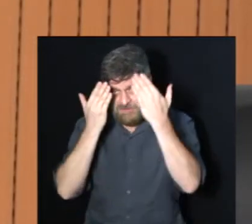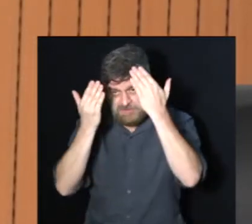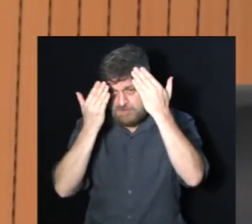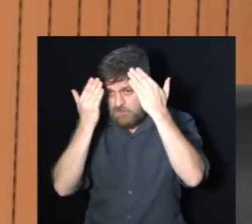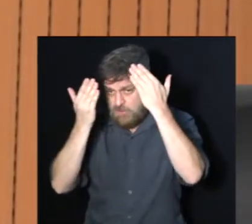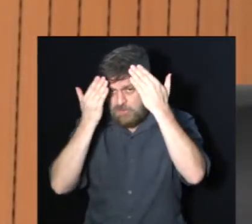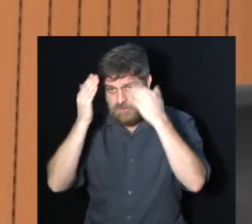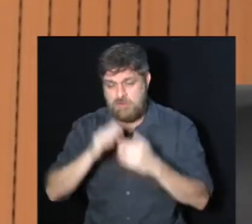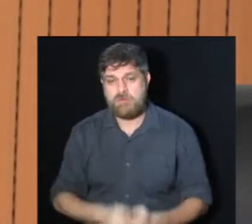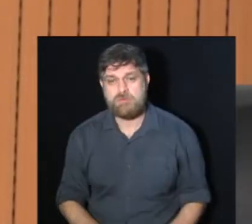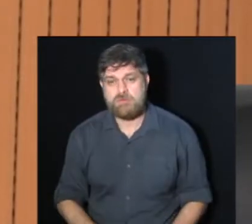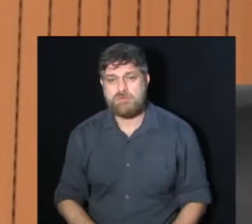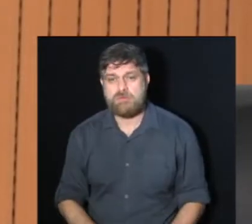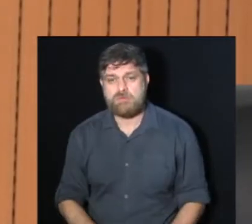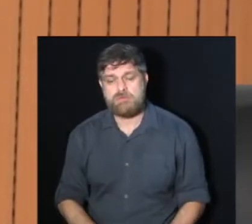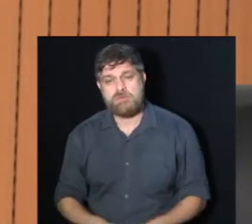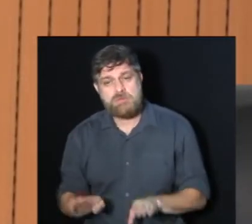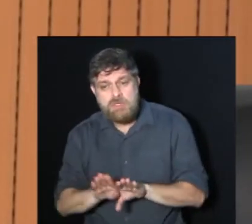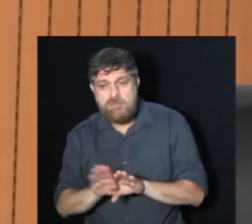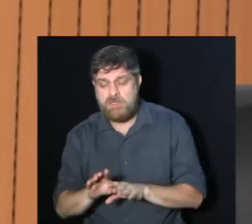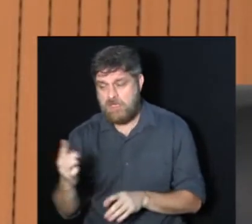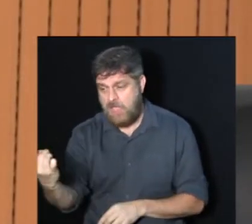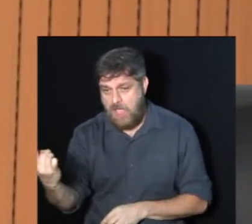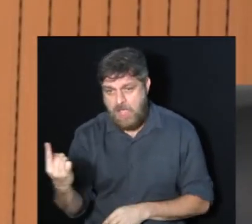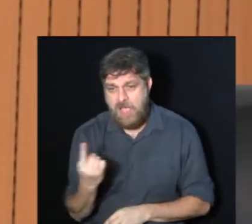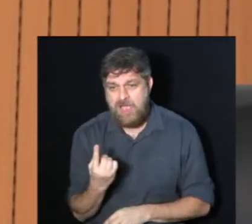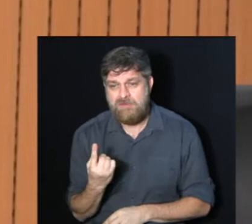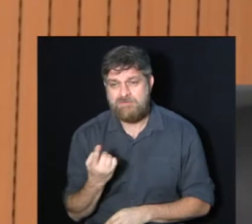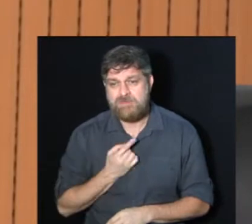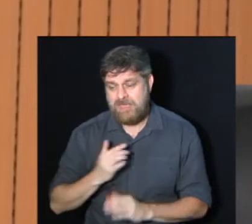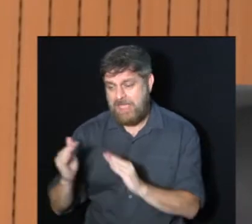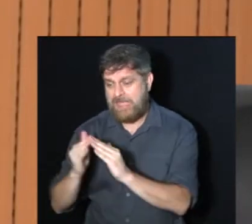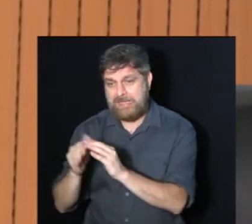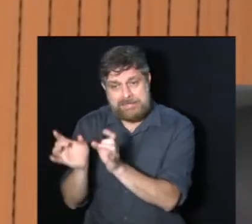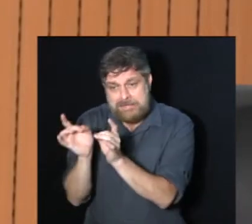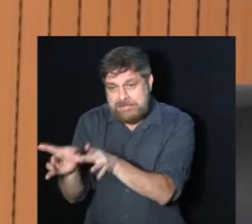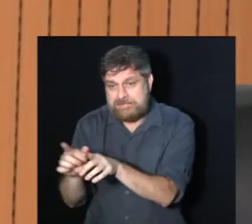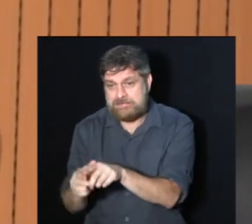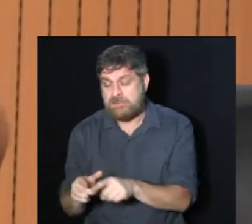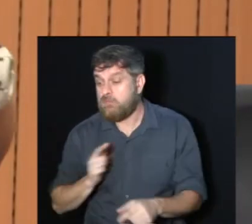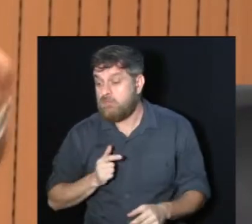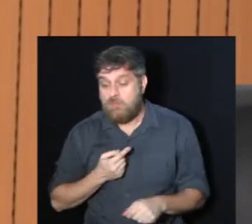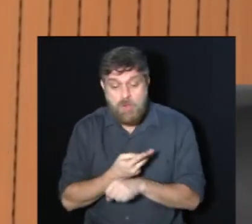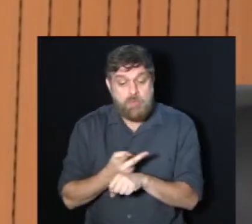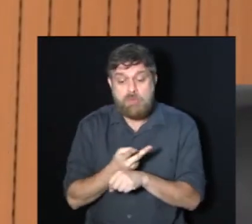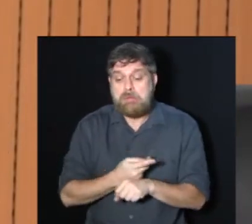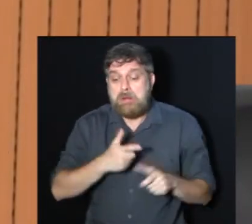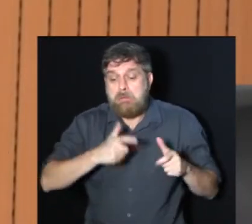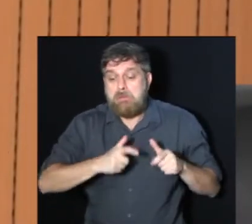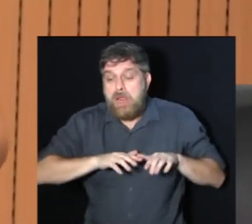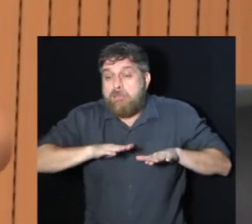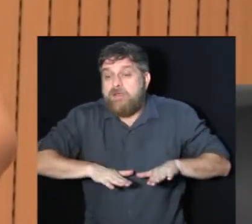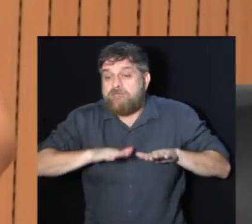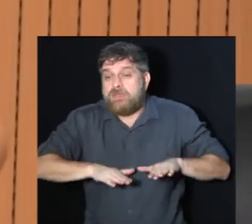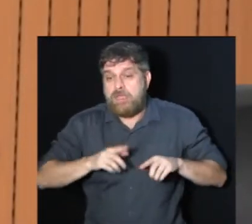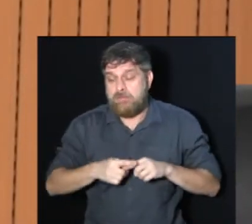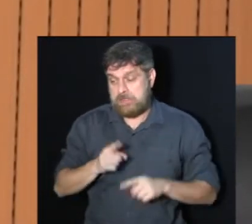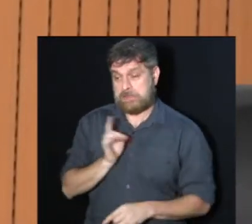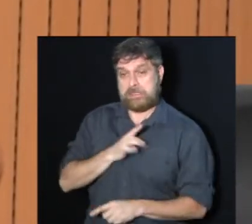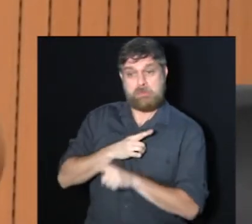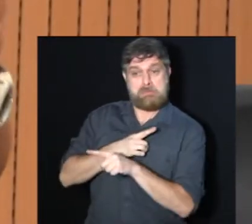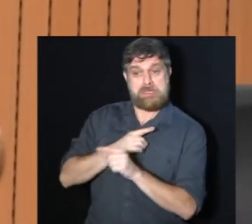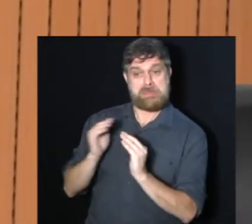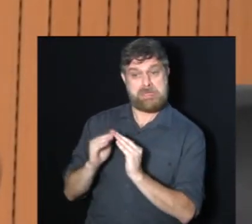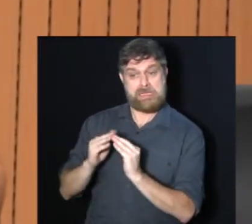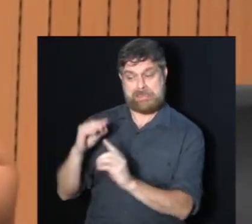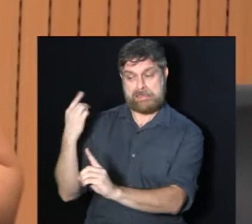psicológico. Ou então elas saíam fugidas de casa, precisavam de um abrigo. Então, todo esse movimento era